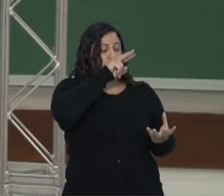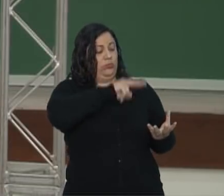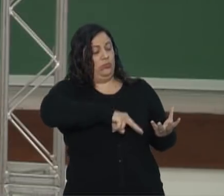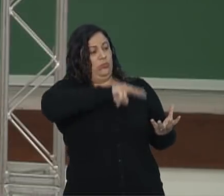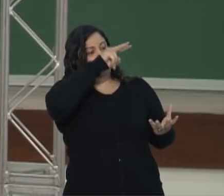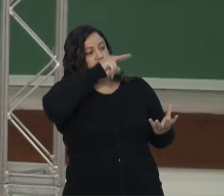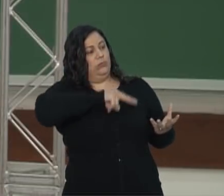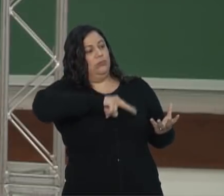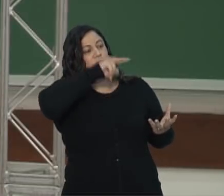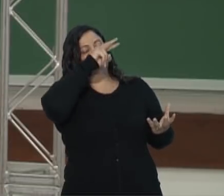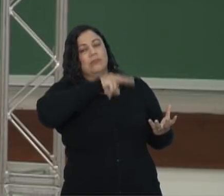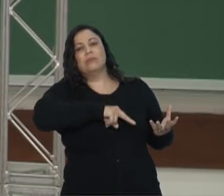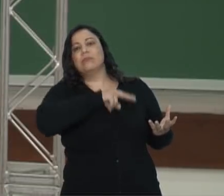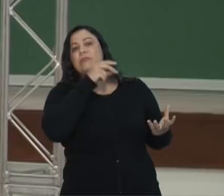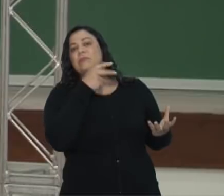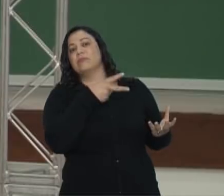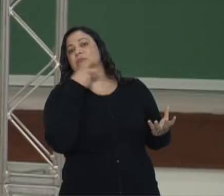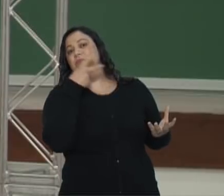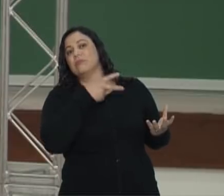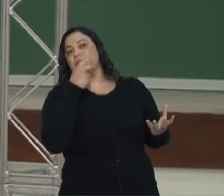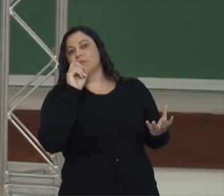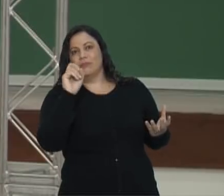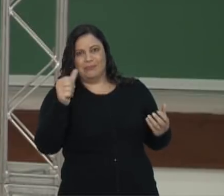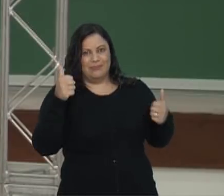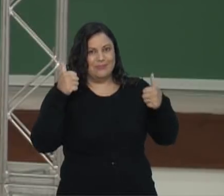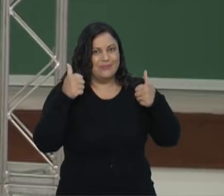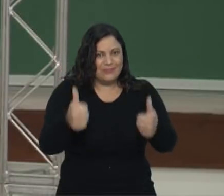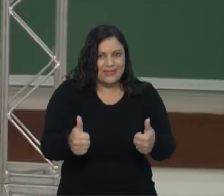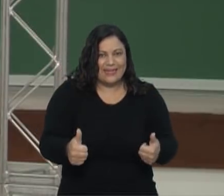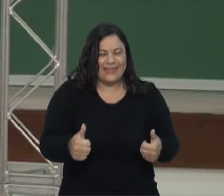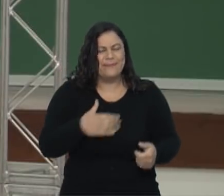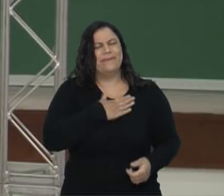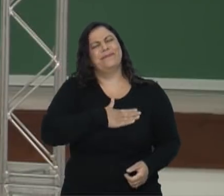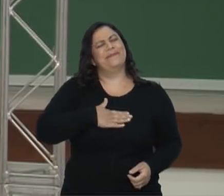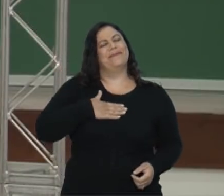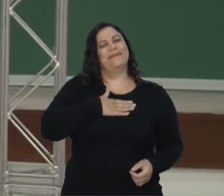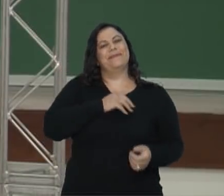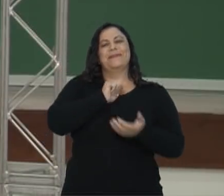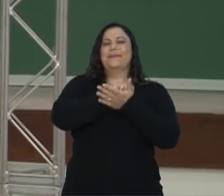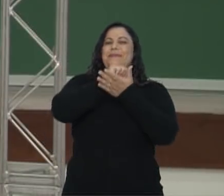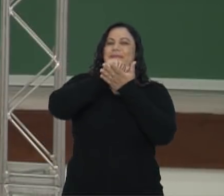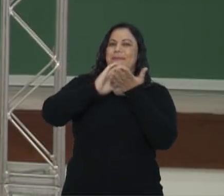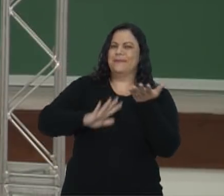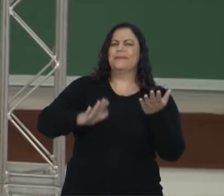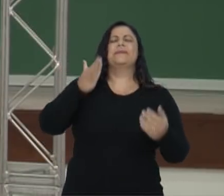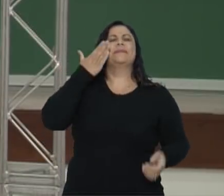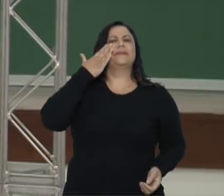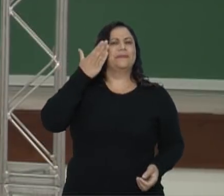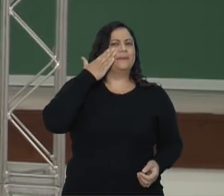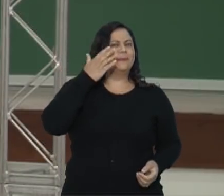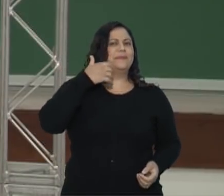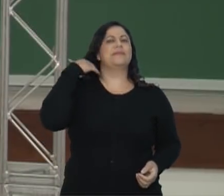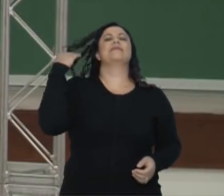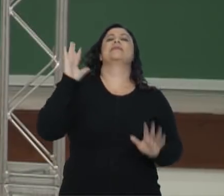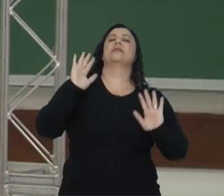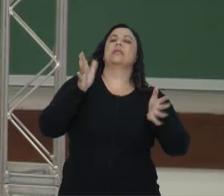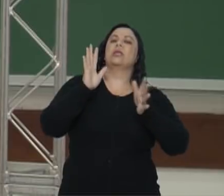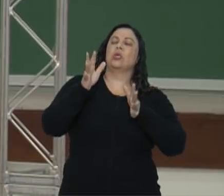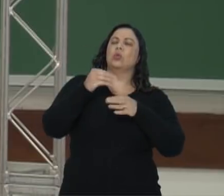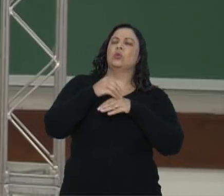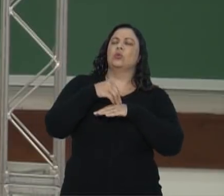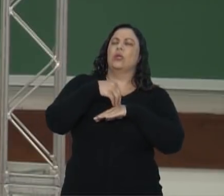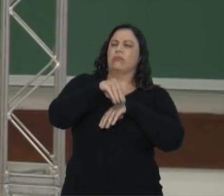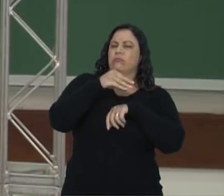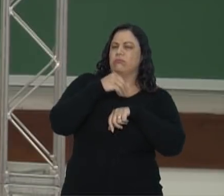visualizem como essa casca ficou. Perfeito? Gostaram da nossa atividade? Eu sei que eu já sugeri ela em